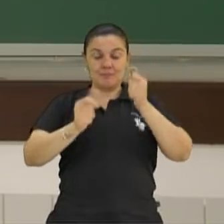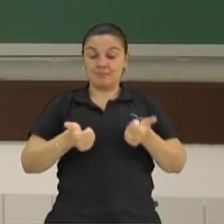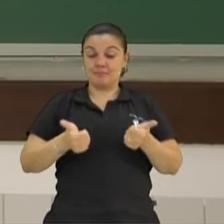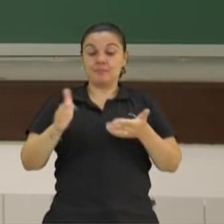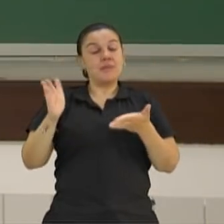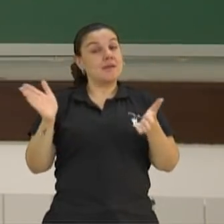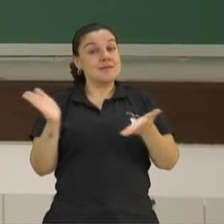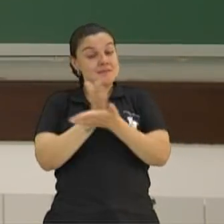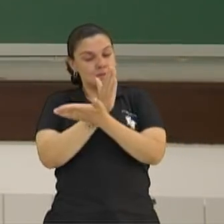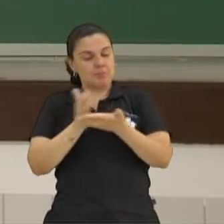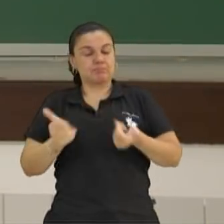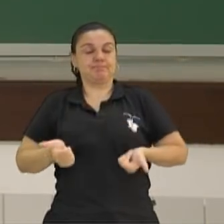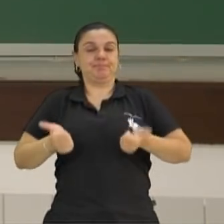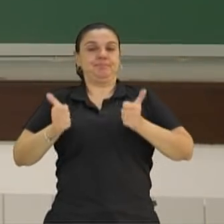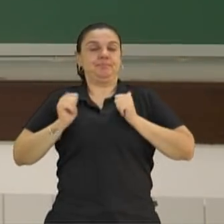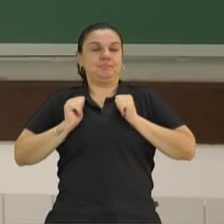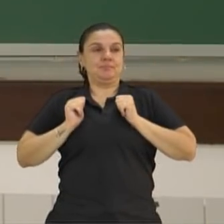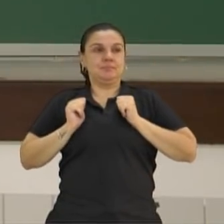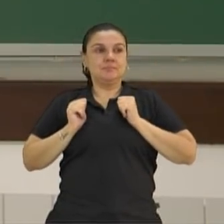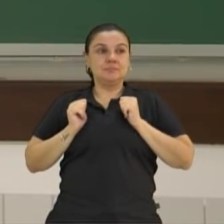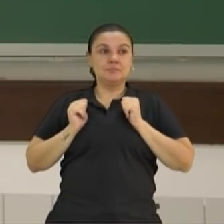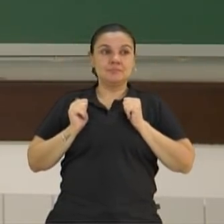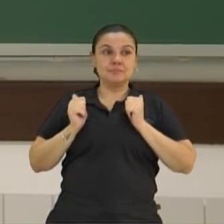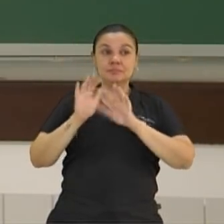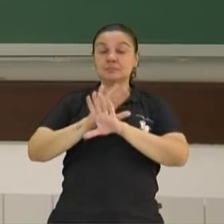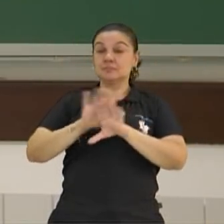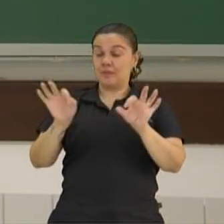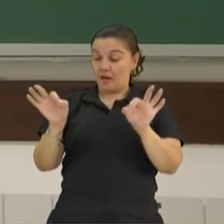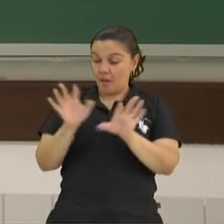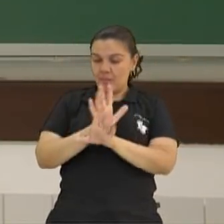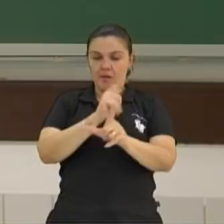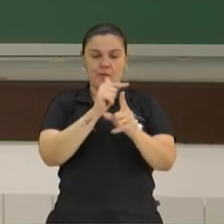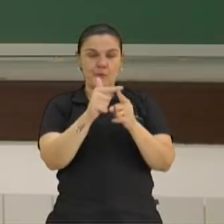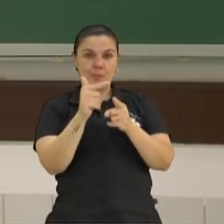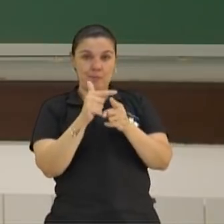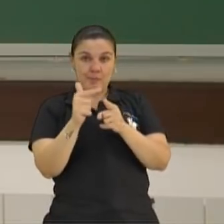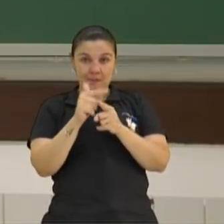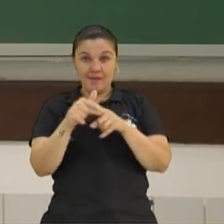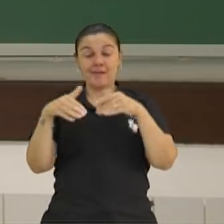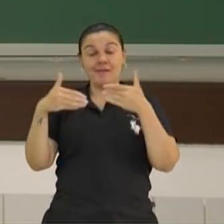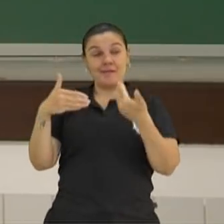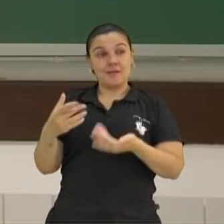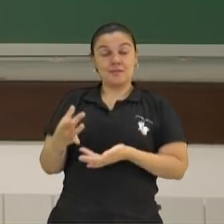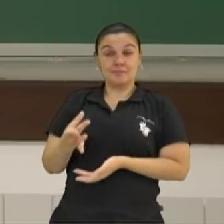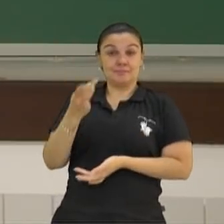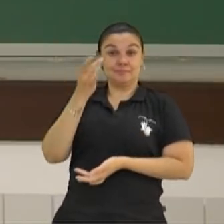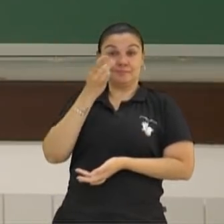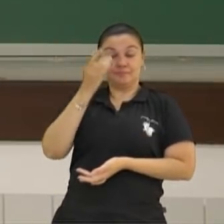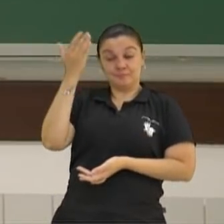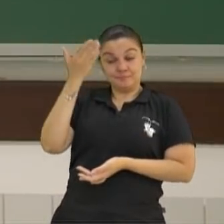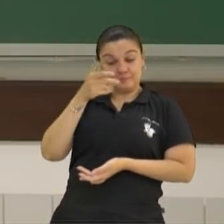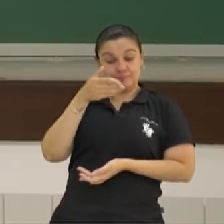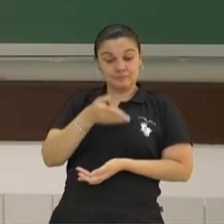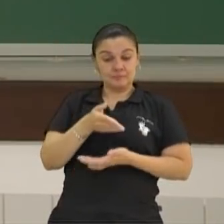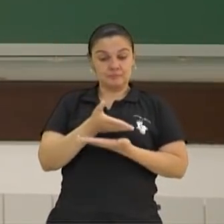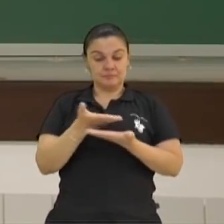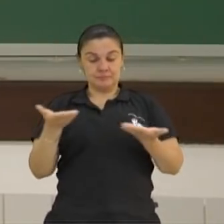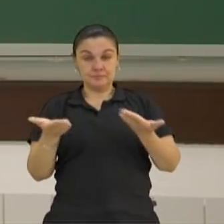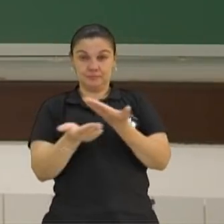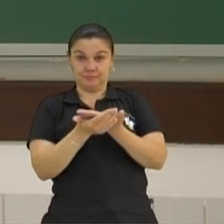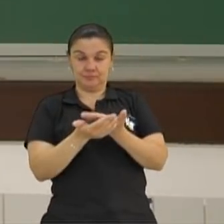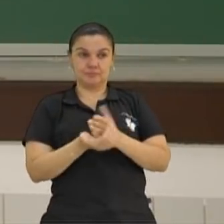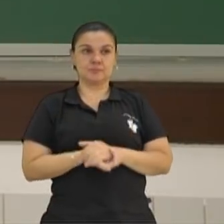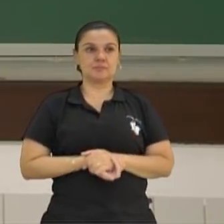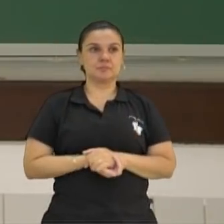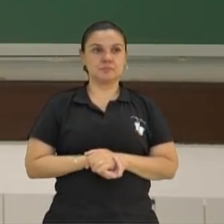imparcial, a fim de atingir a resolução do problema e descobrir, de fato, os elementos que estão ali sendo